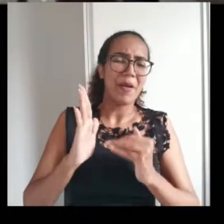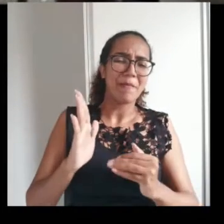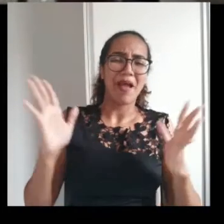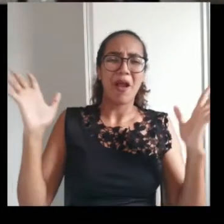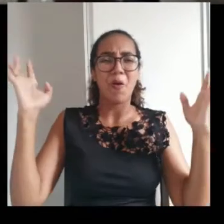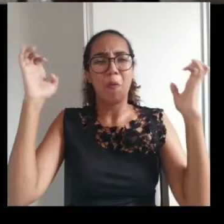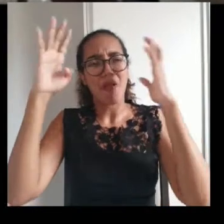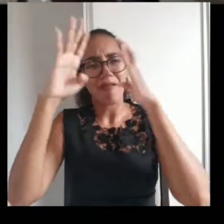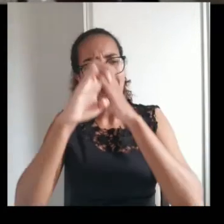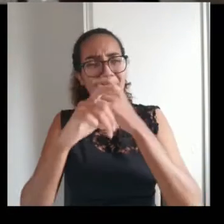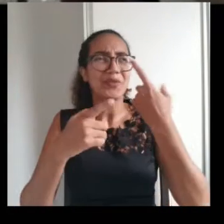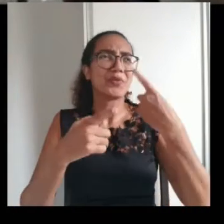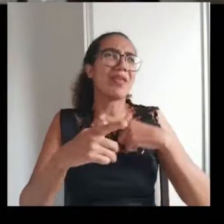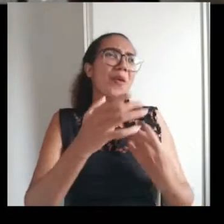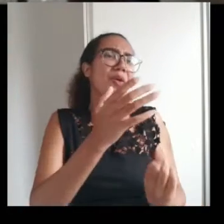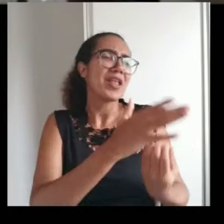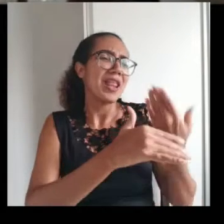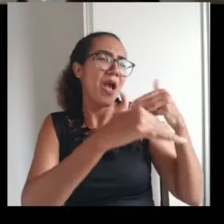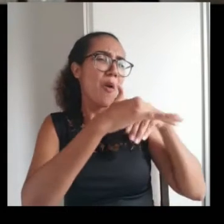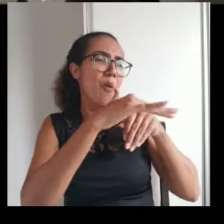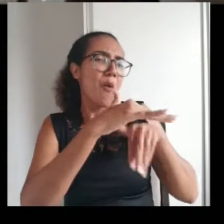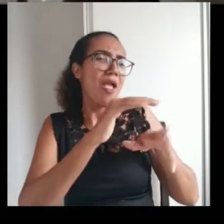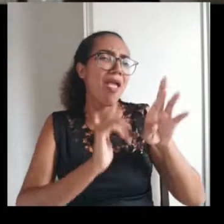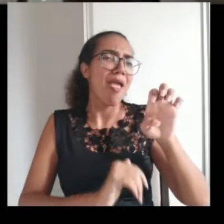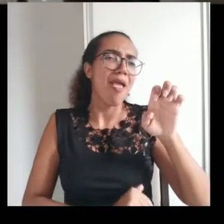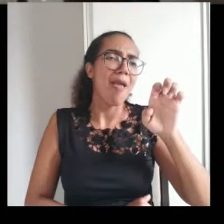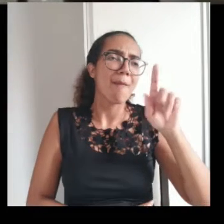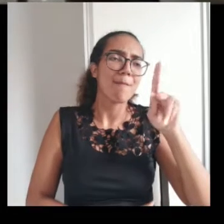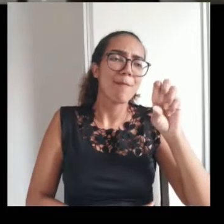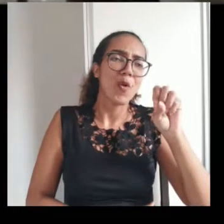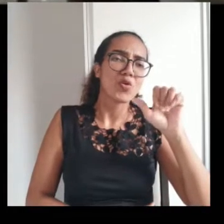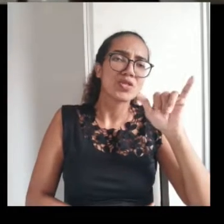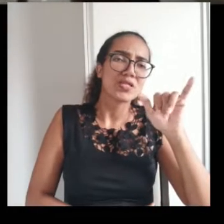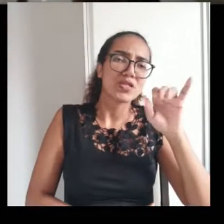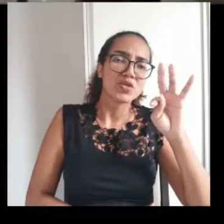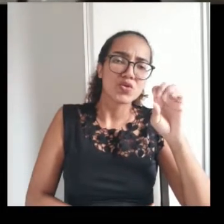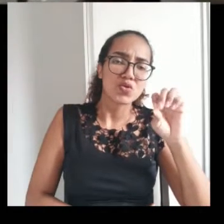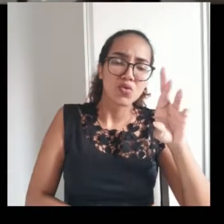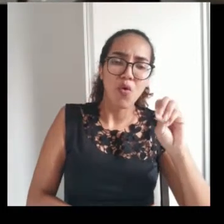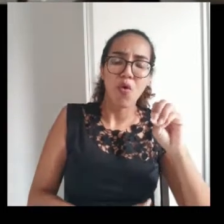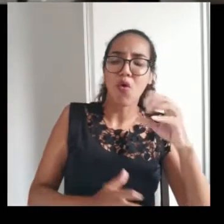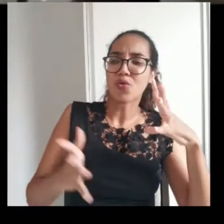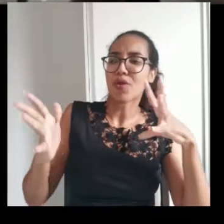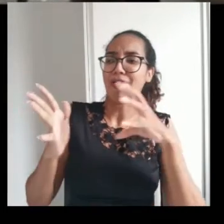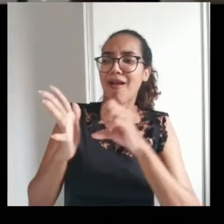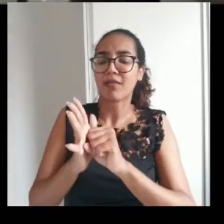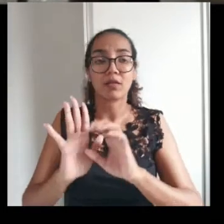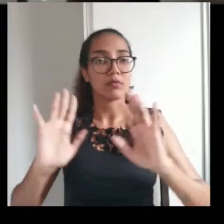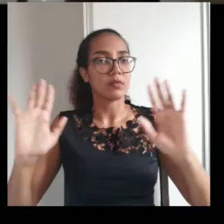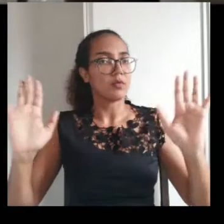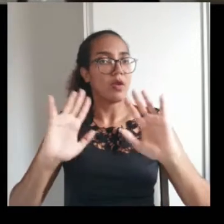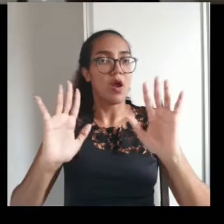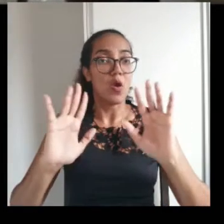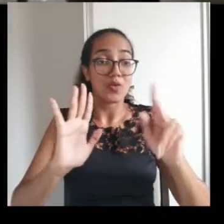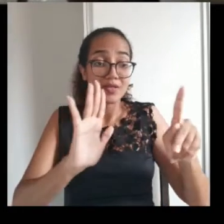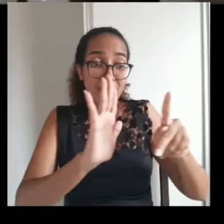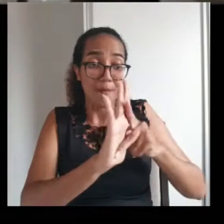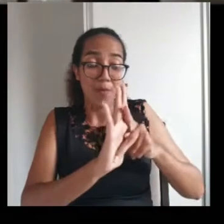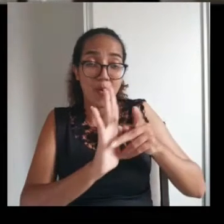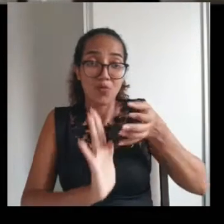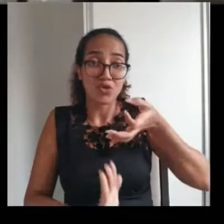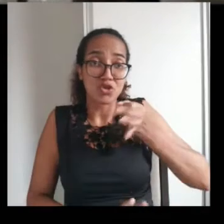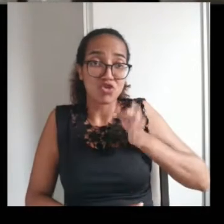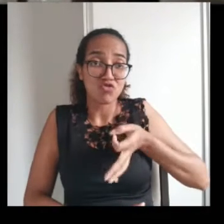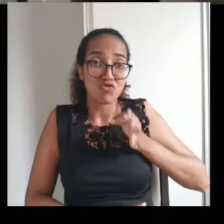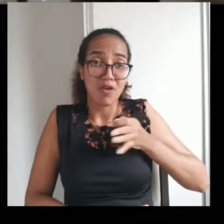criar um repositório, um cadastro. Não, isso não é uma coisa da linguagem Java. Isso tem a ver com a decisão arquitetural que